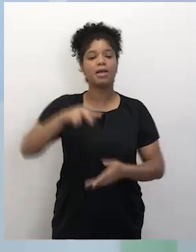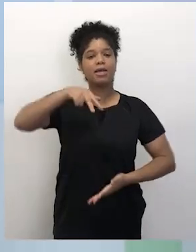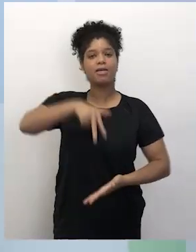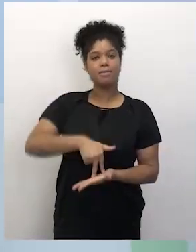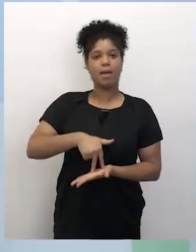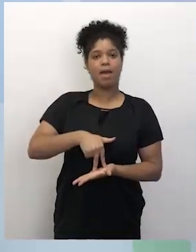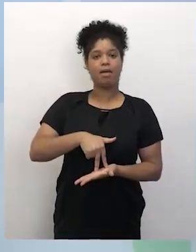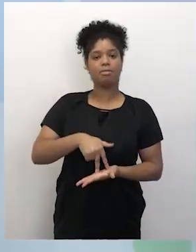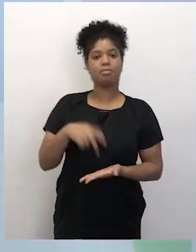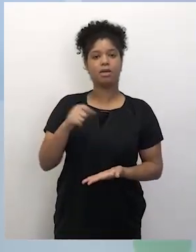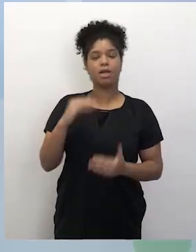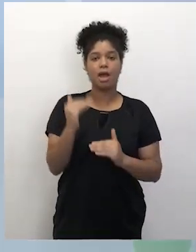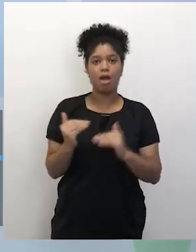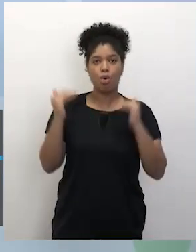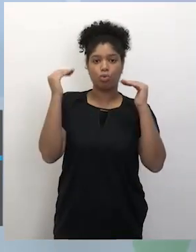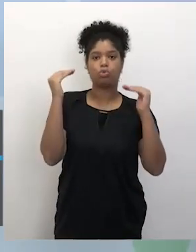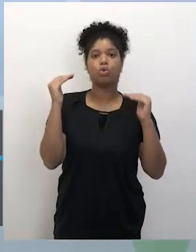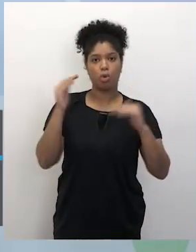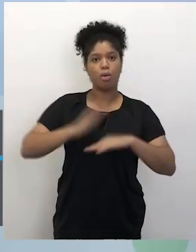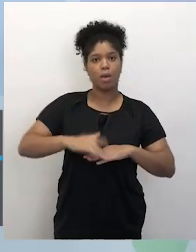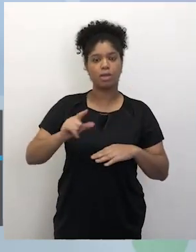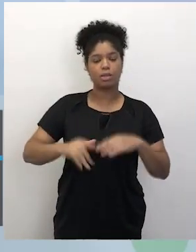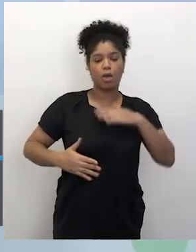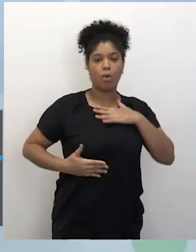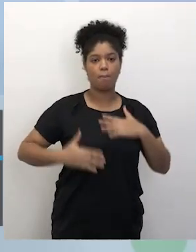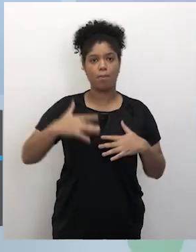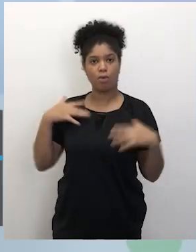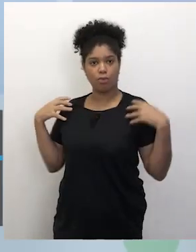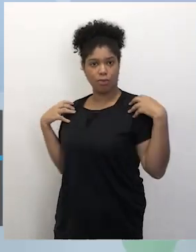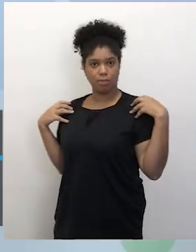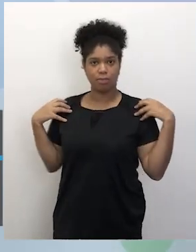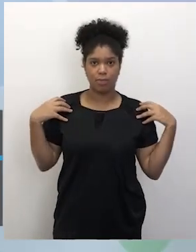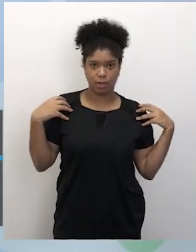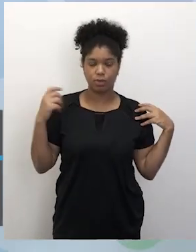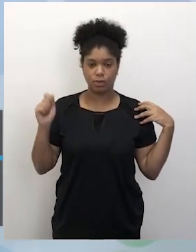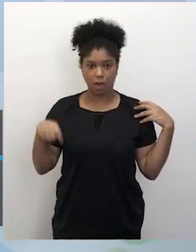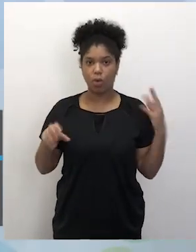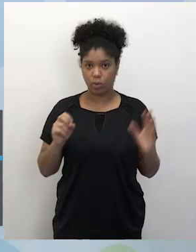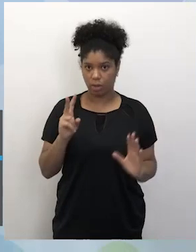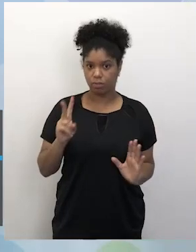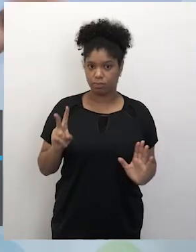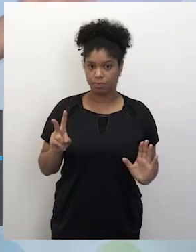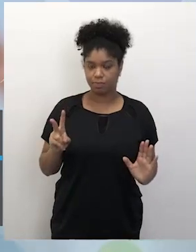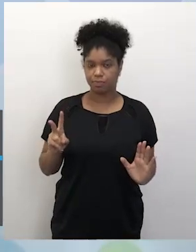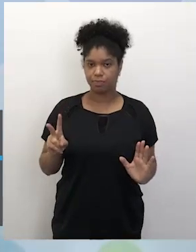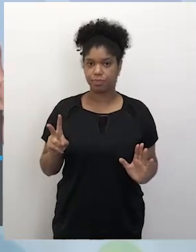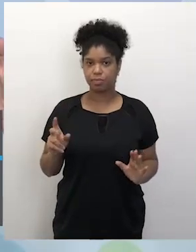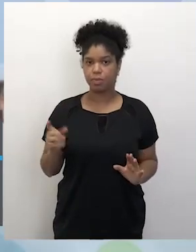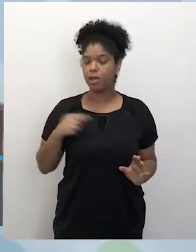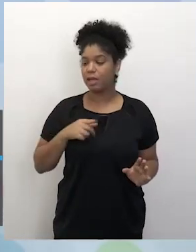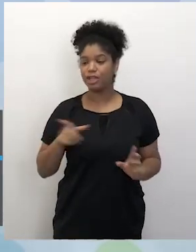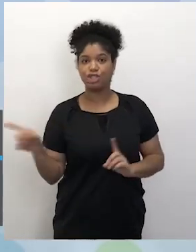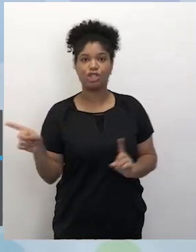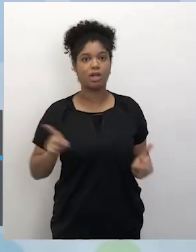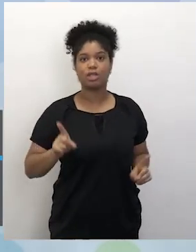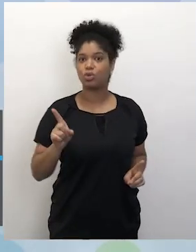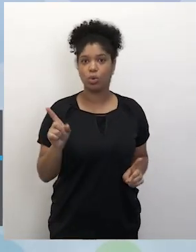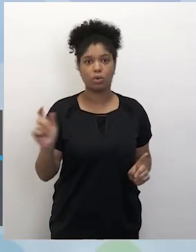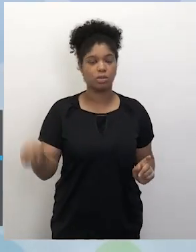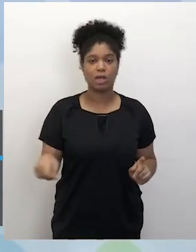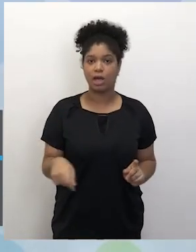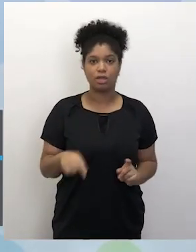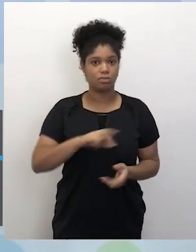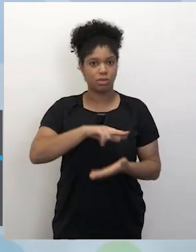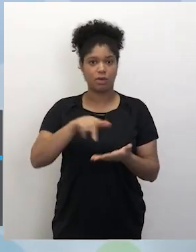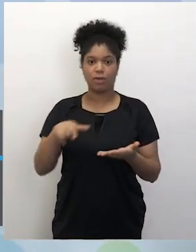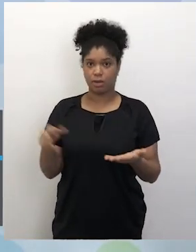mais alto, eu vou ter aí os movimentos no nível alto. Então, nós temos direções para nos